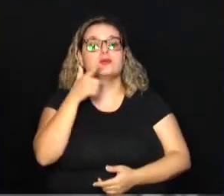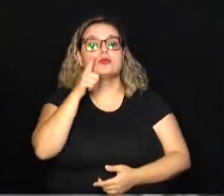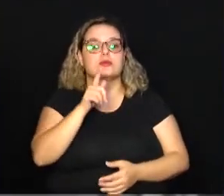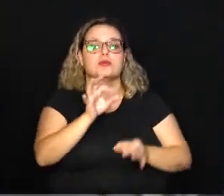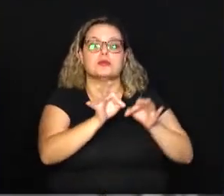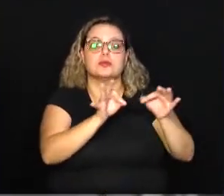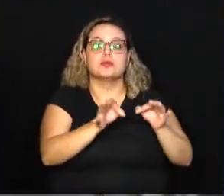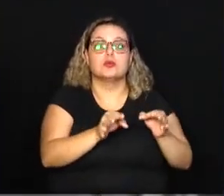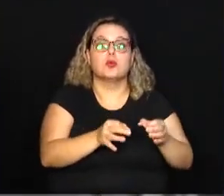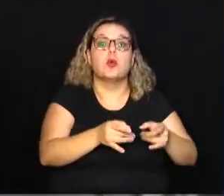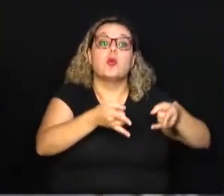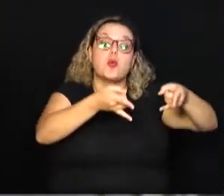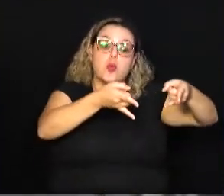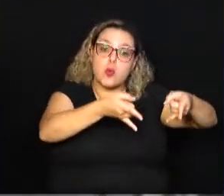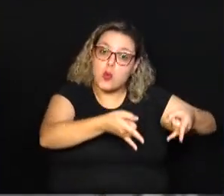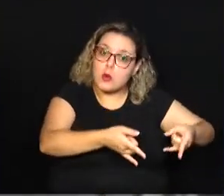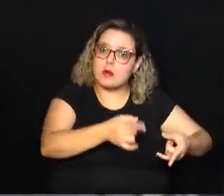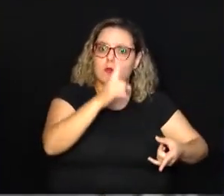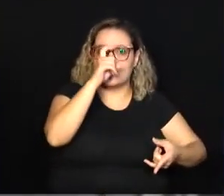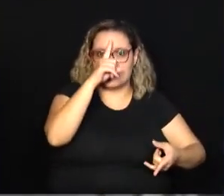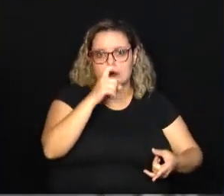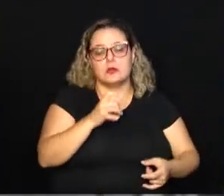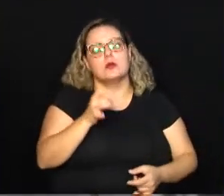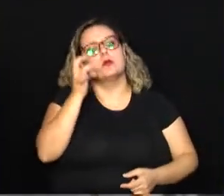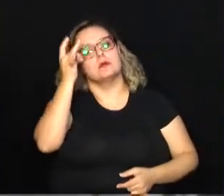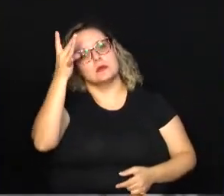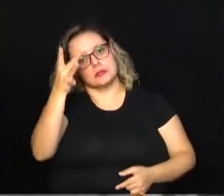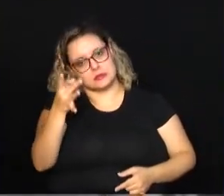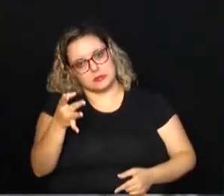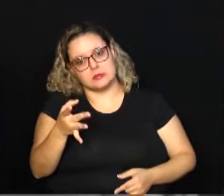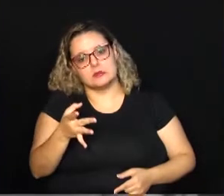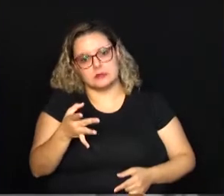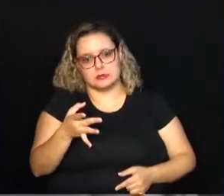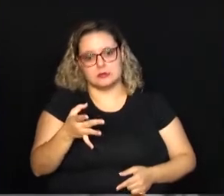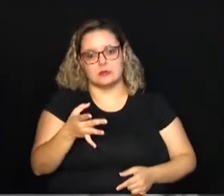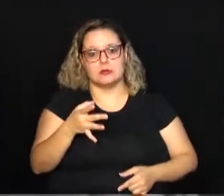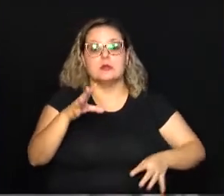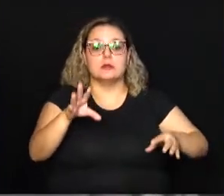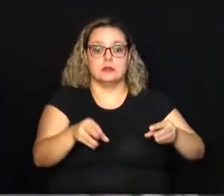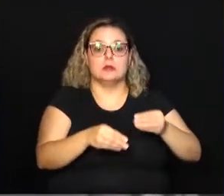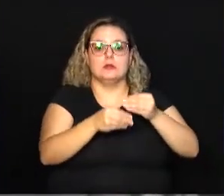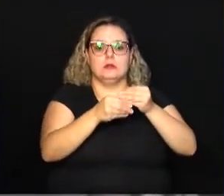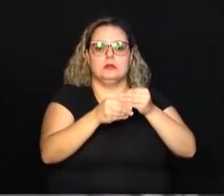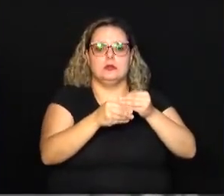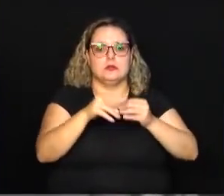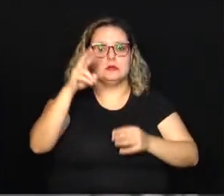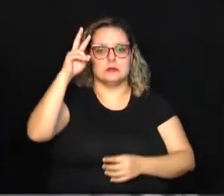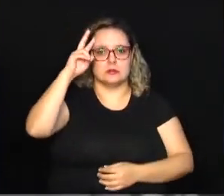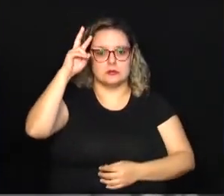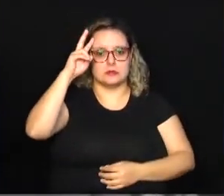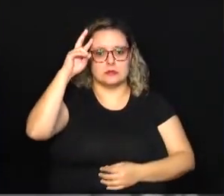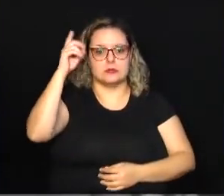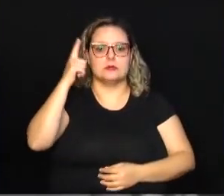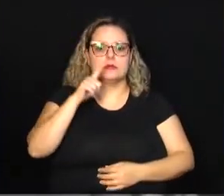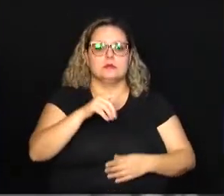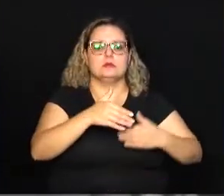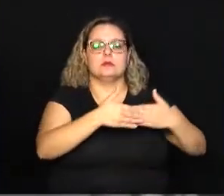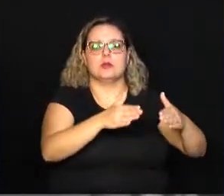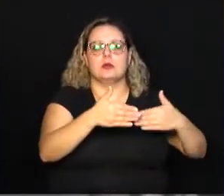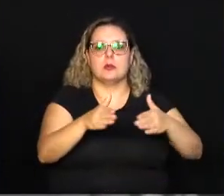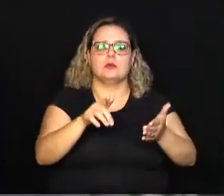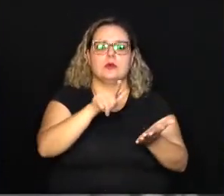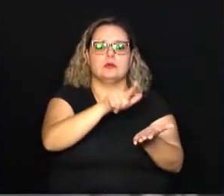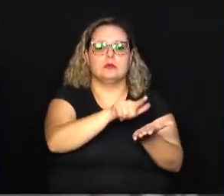camas hospitalares, o que facilita muito. Agregado a tudo isso, segunda-feira conseguimos abrir 24 leitos na